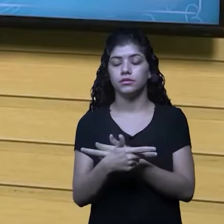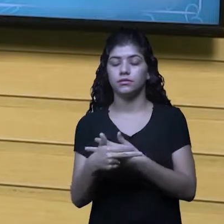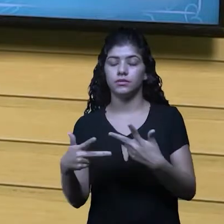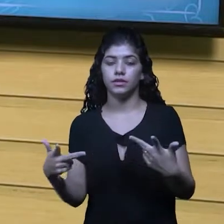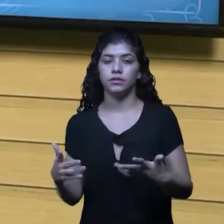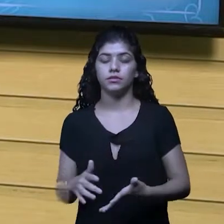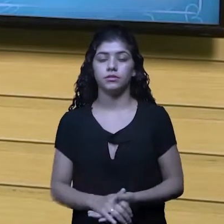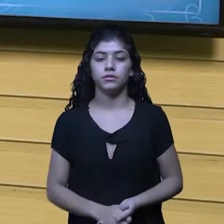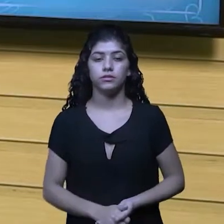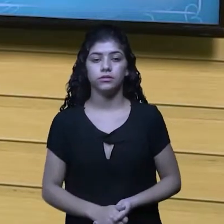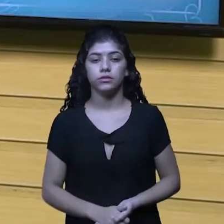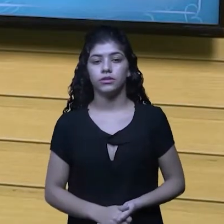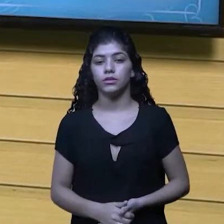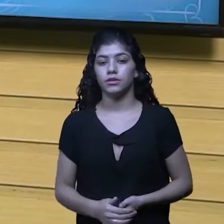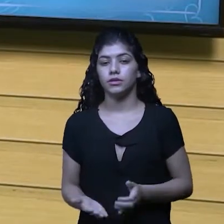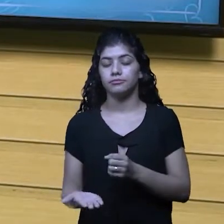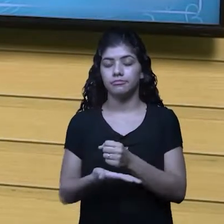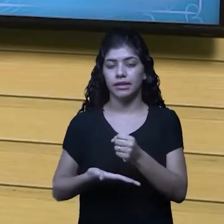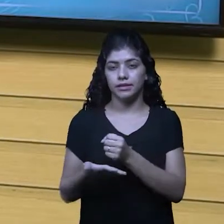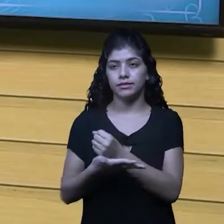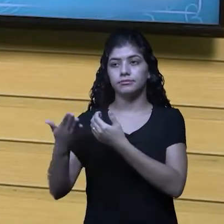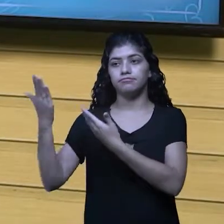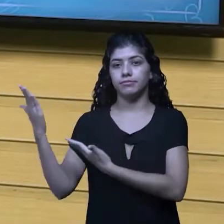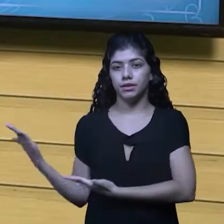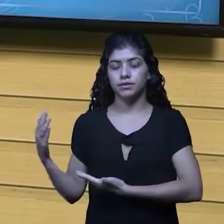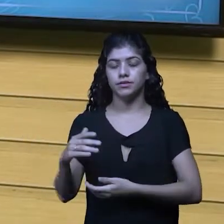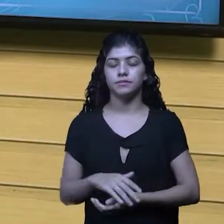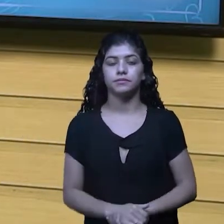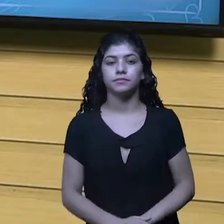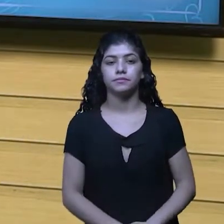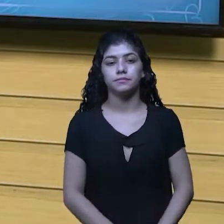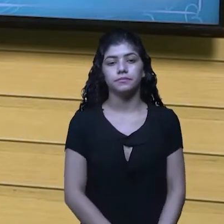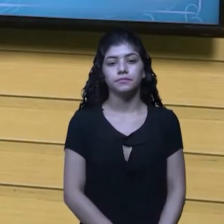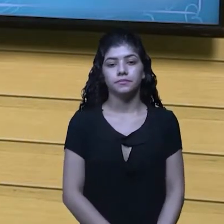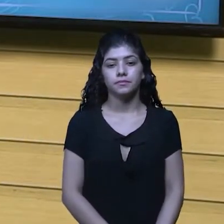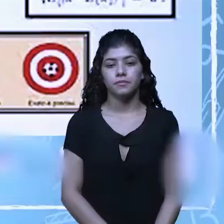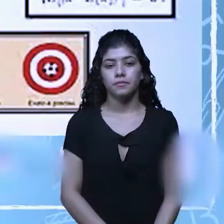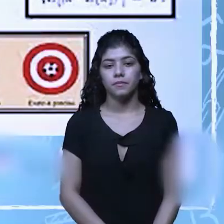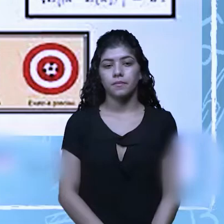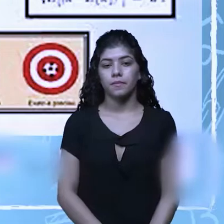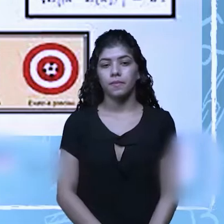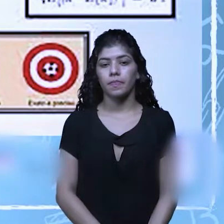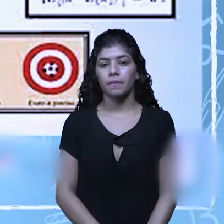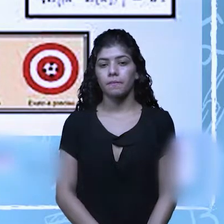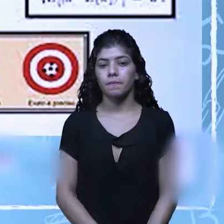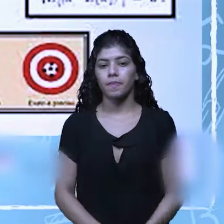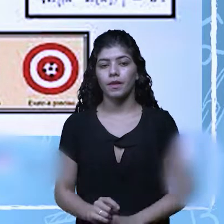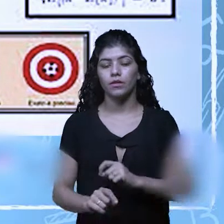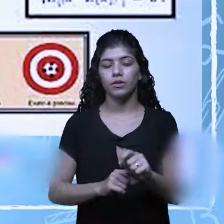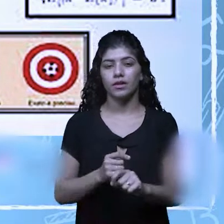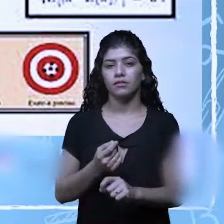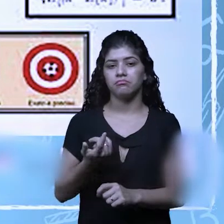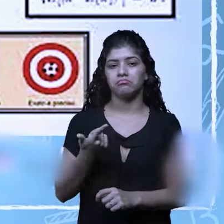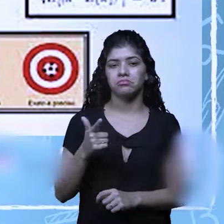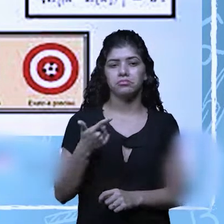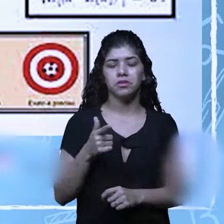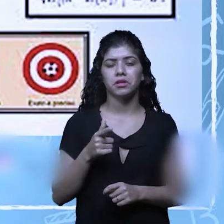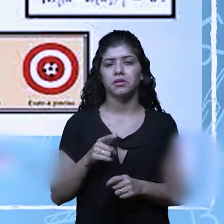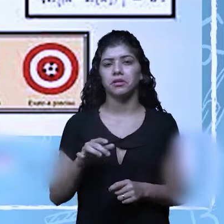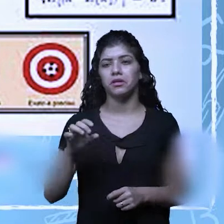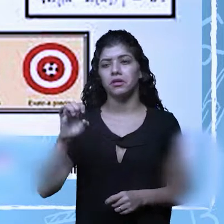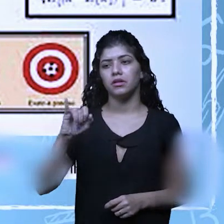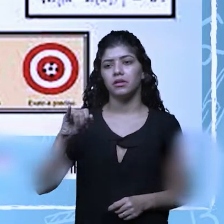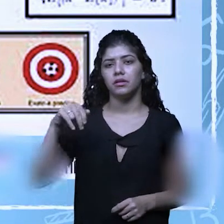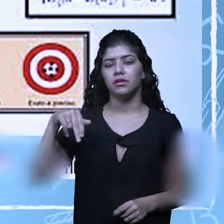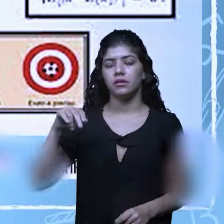o microampere, mas a unidade de medida básica da corrente é o ampere. O que é incerteza de medição? É